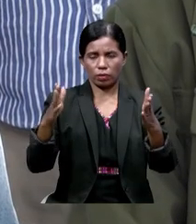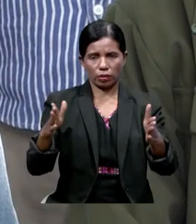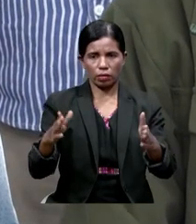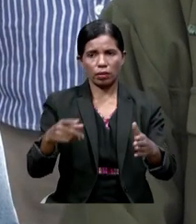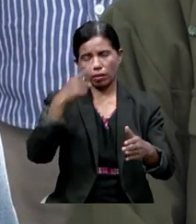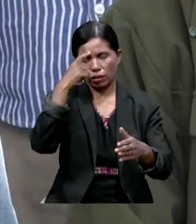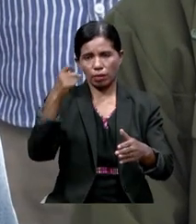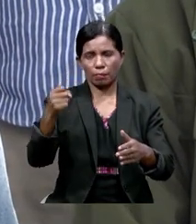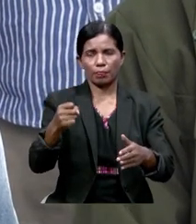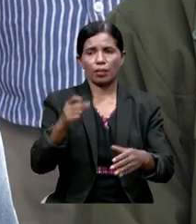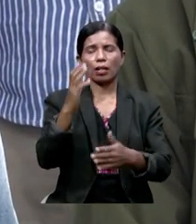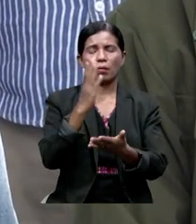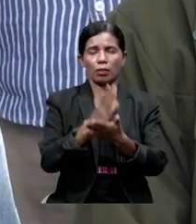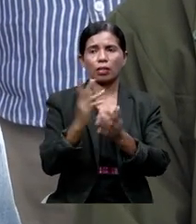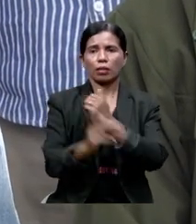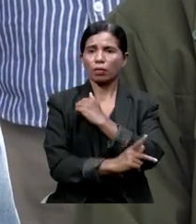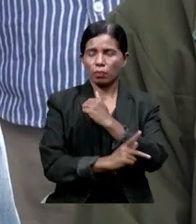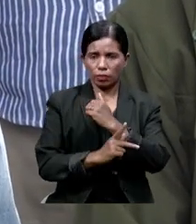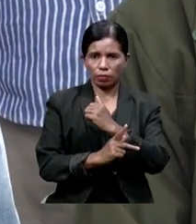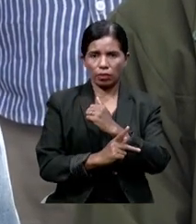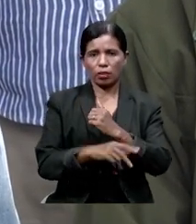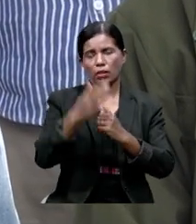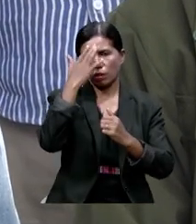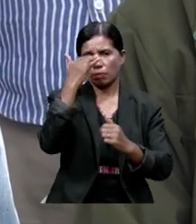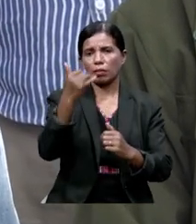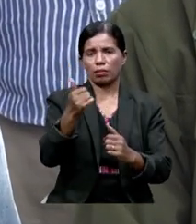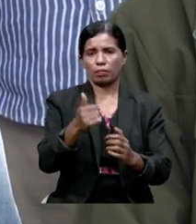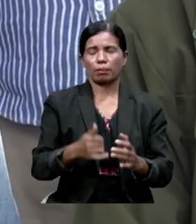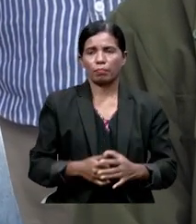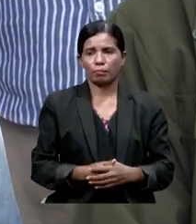para prevenir o combate à corrupção. Também só,